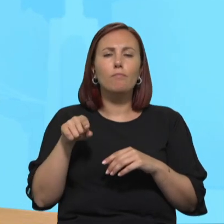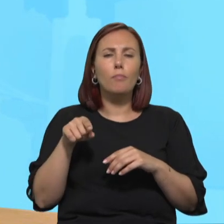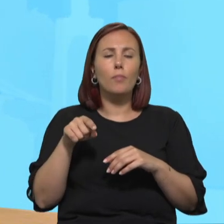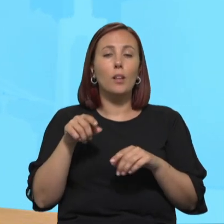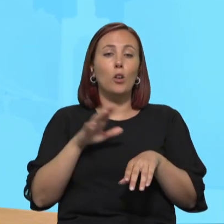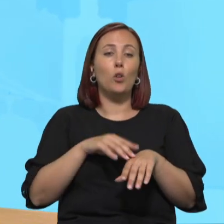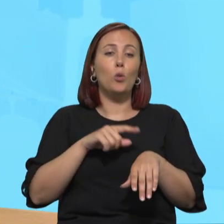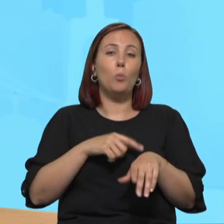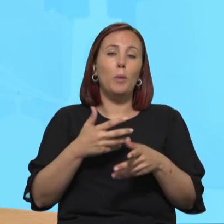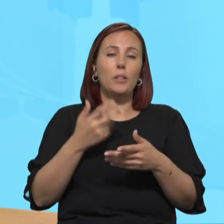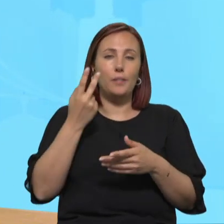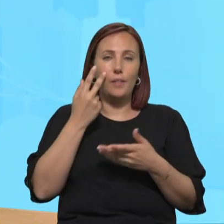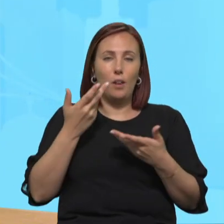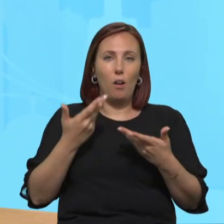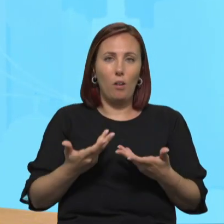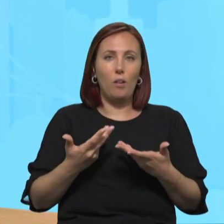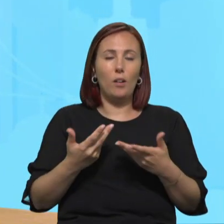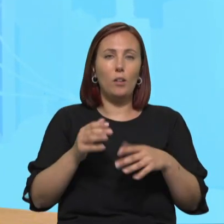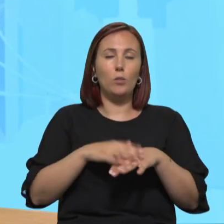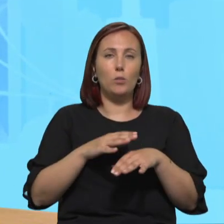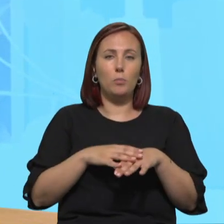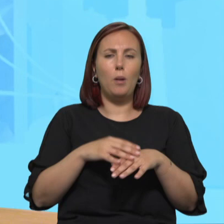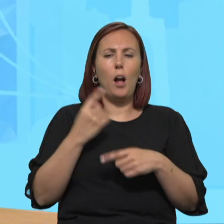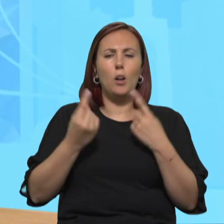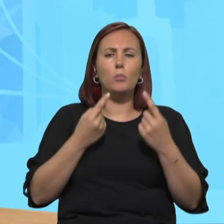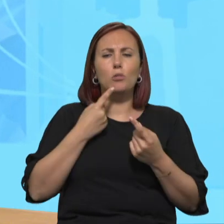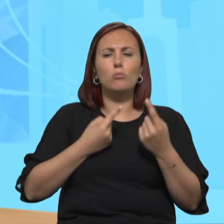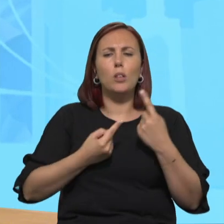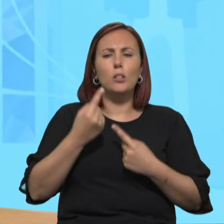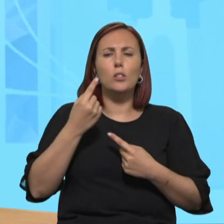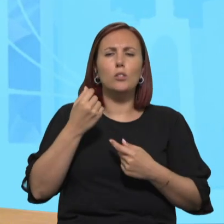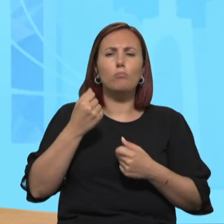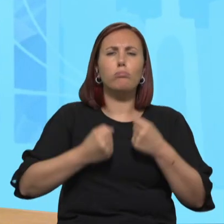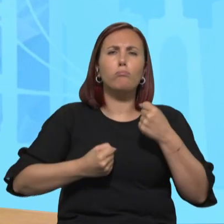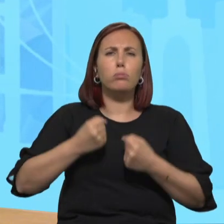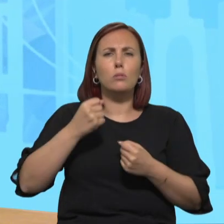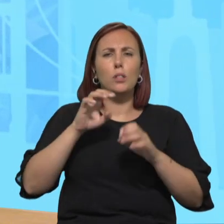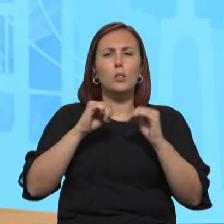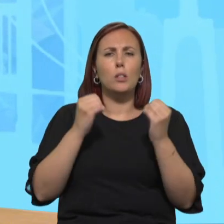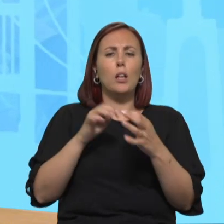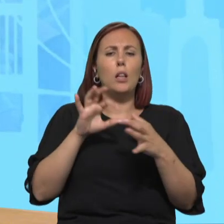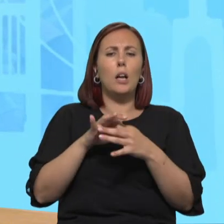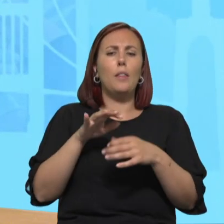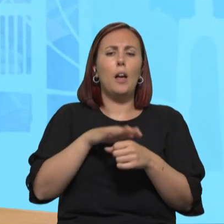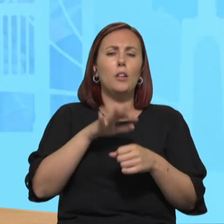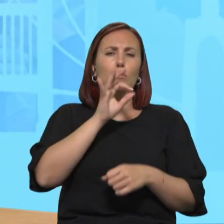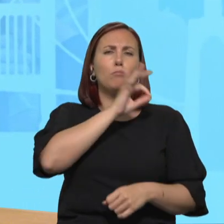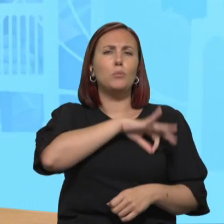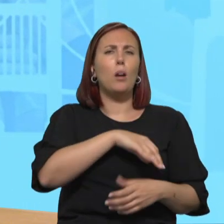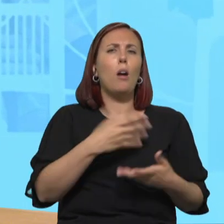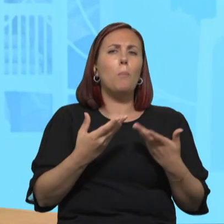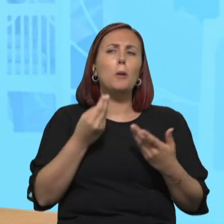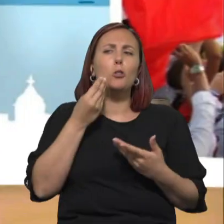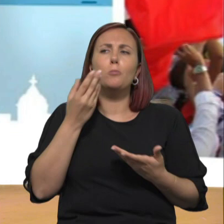por alguma, digamos, contestação social, muito ligada também a alguns setores profissionais?